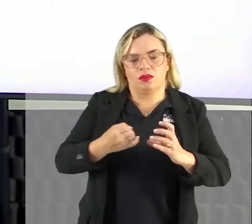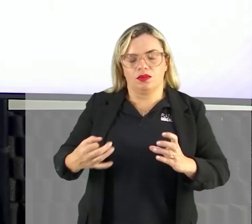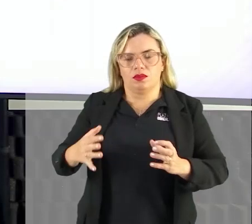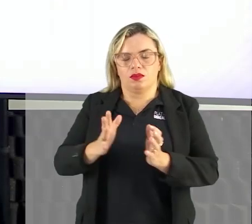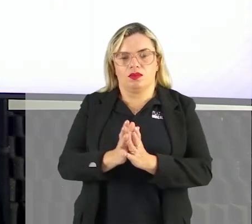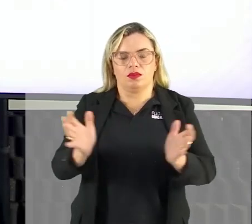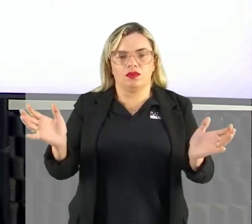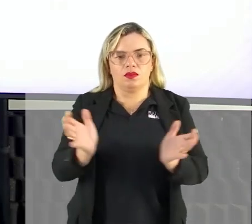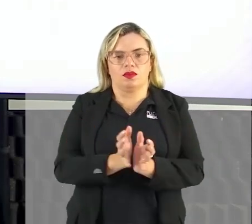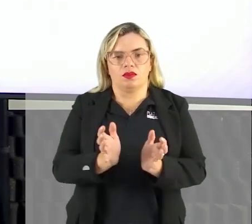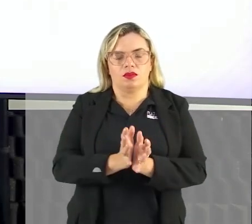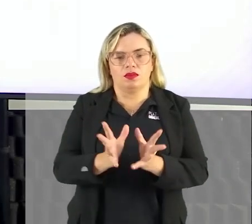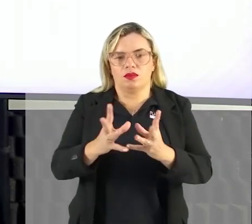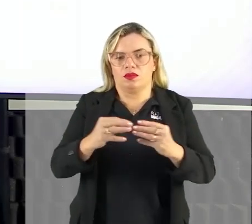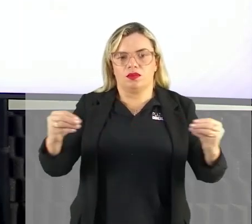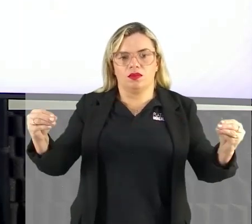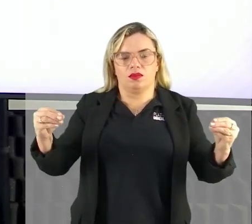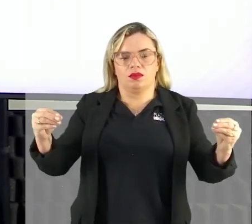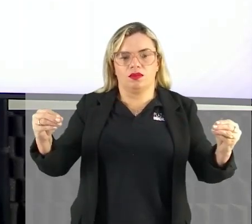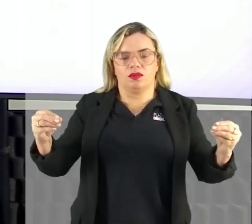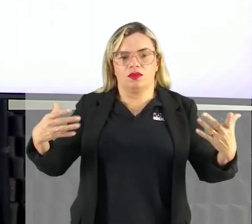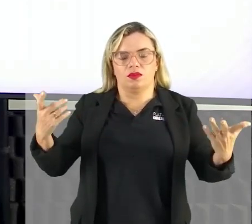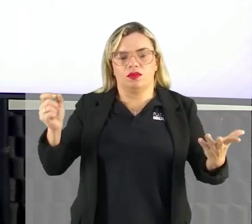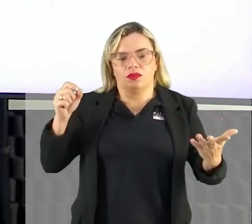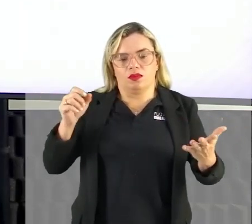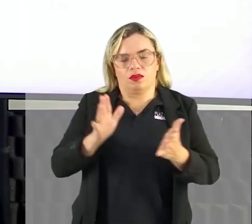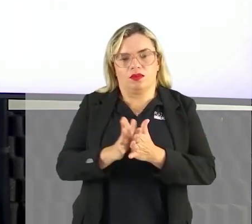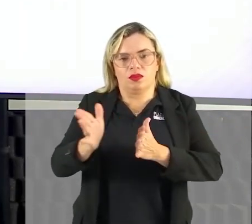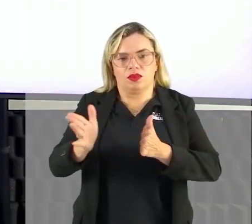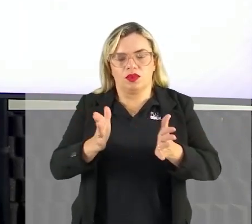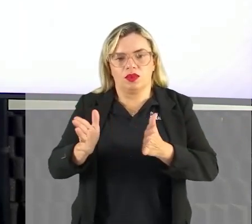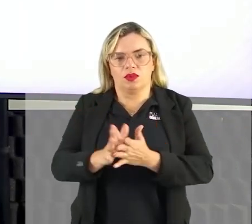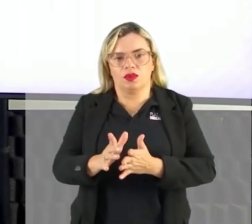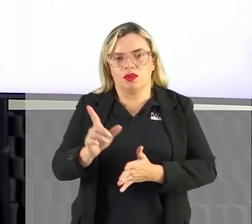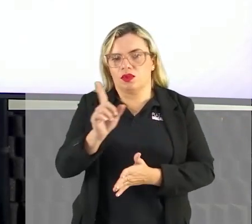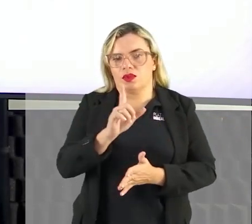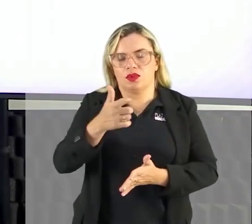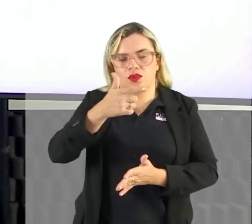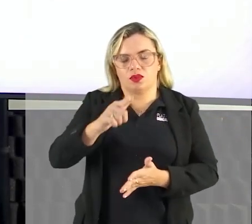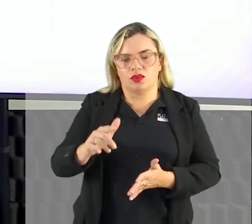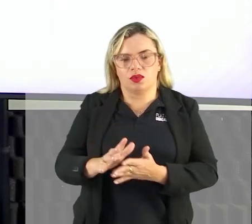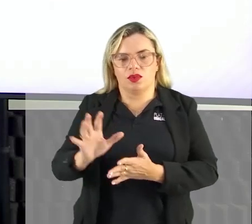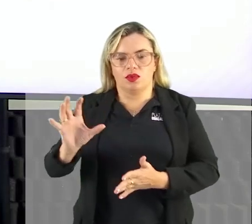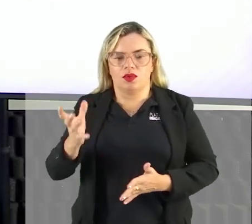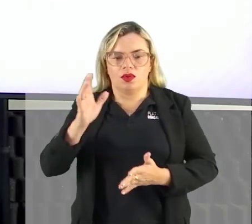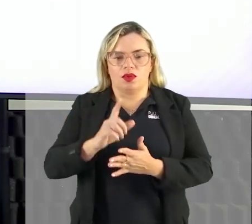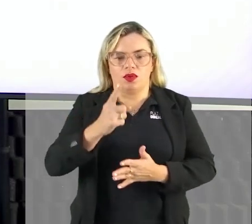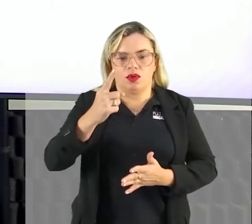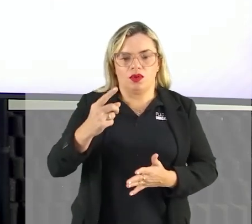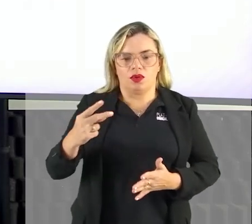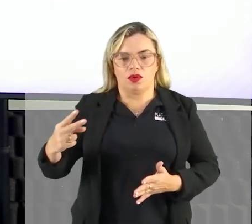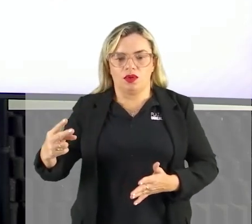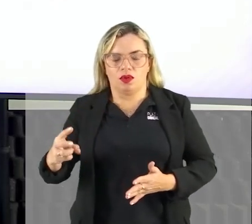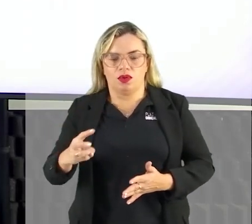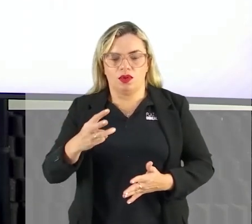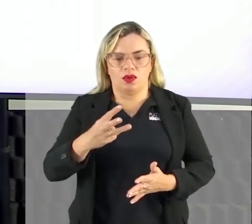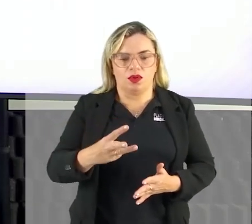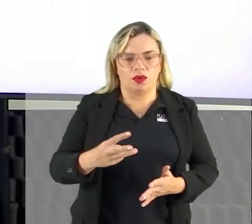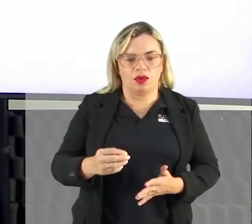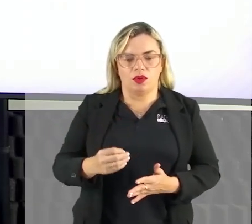esse grupo desaparecesse, que etapa não ia acontecer? A1,